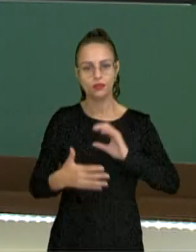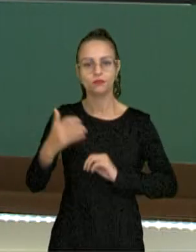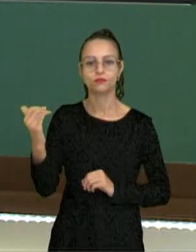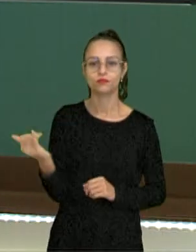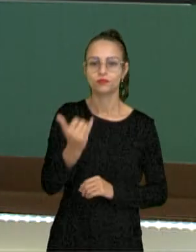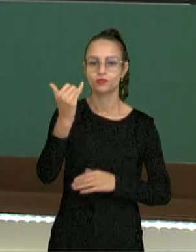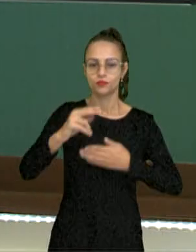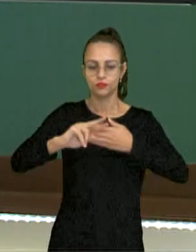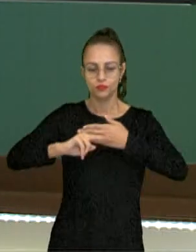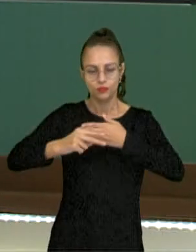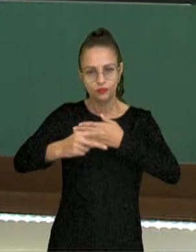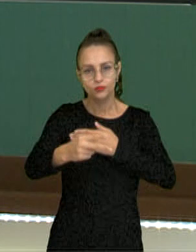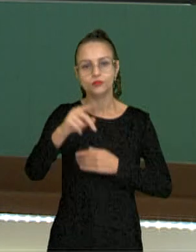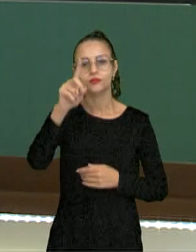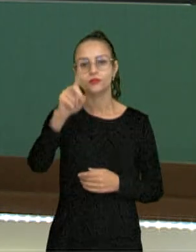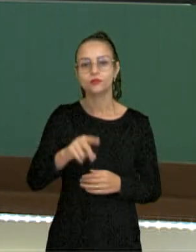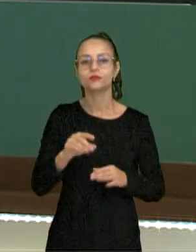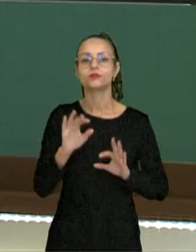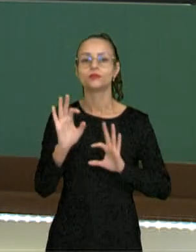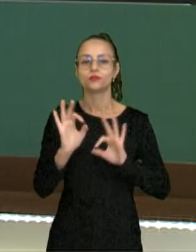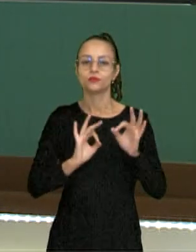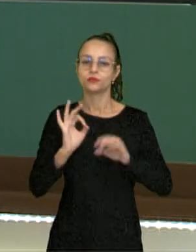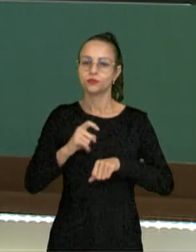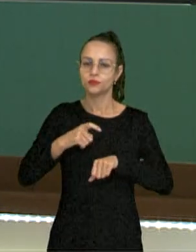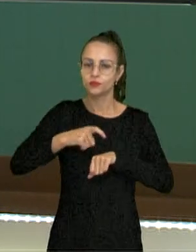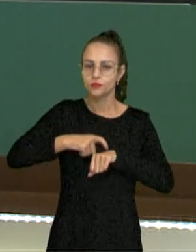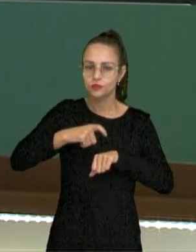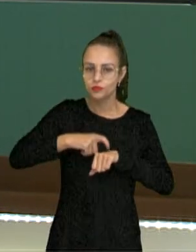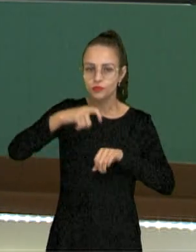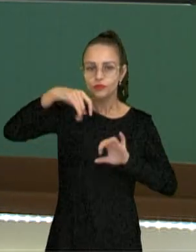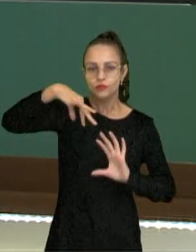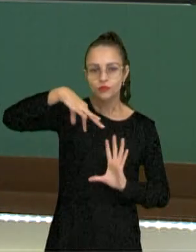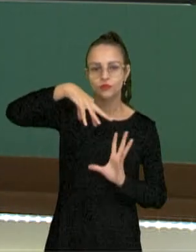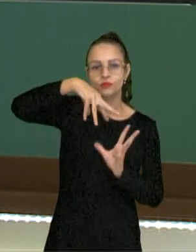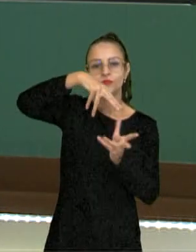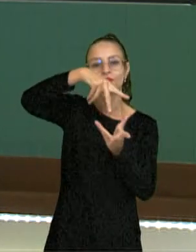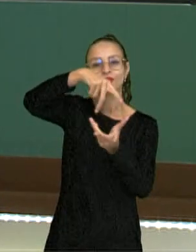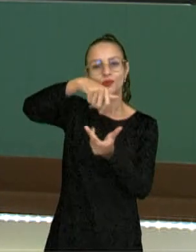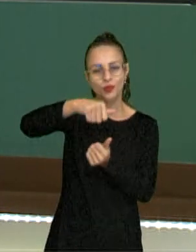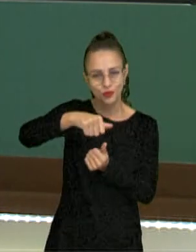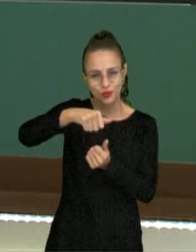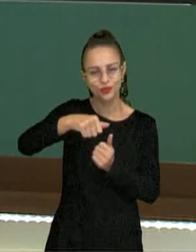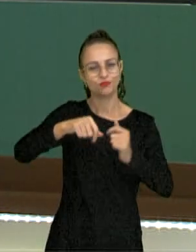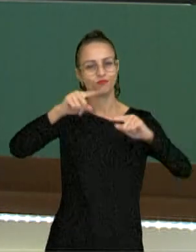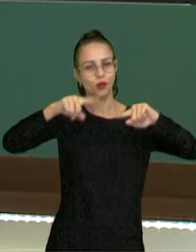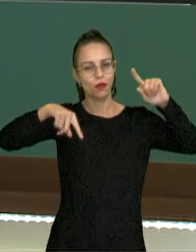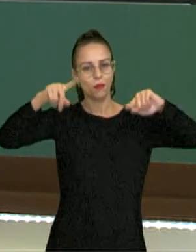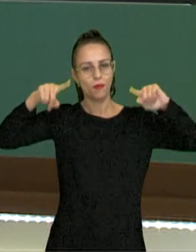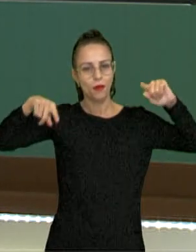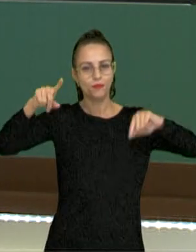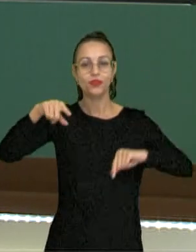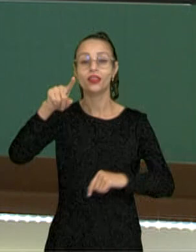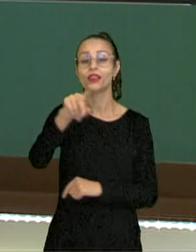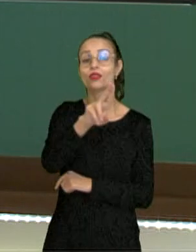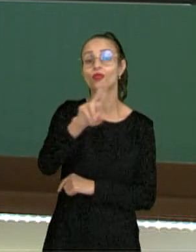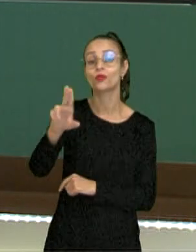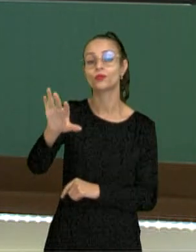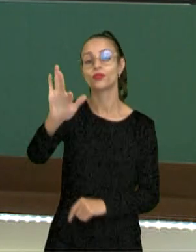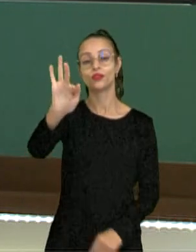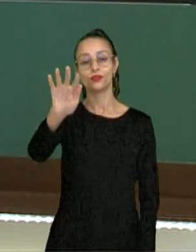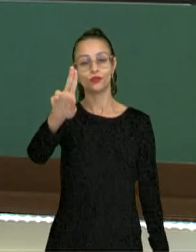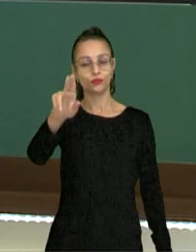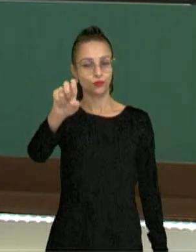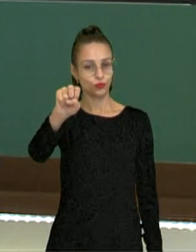consequência, é a organização das horas no mundo, a distribuição das horas no mundo, que a gente chama de fusos